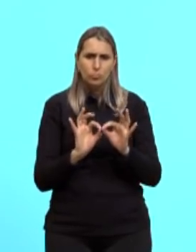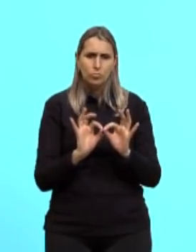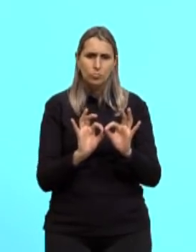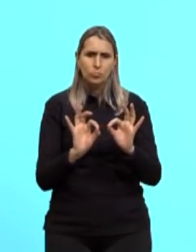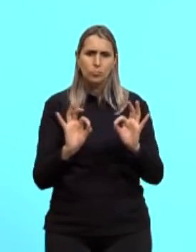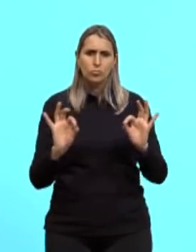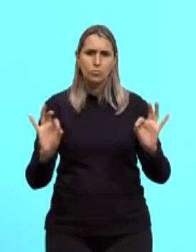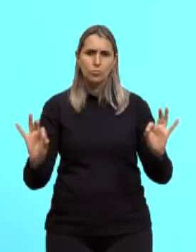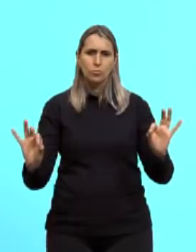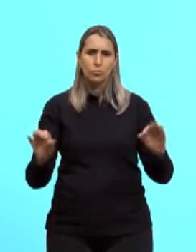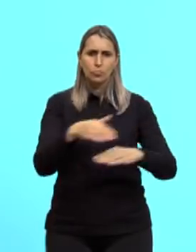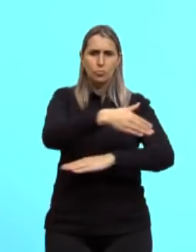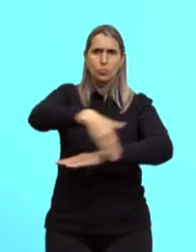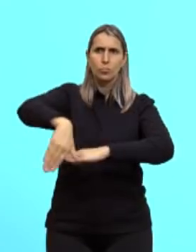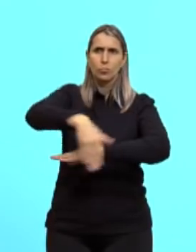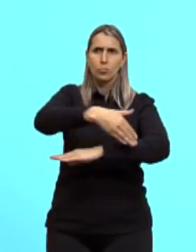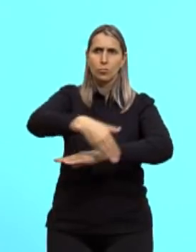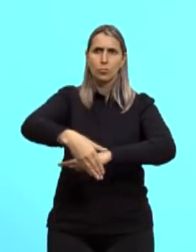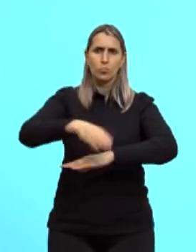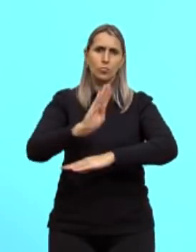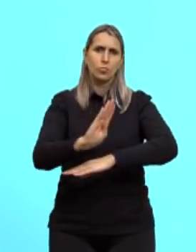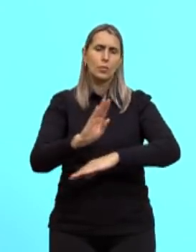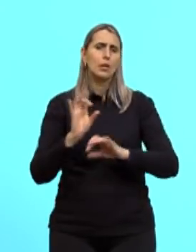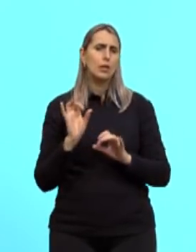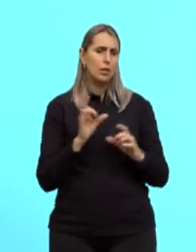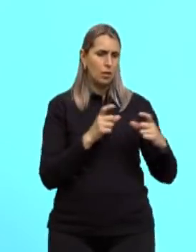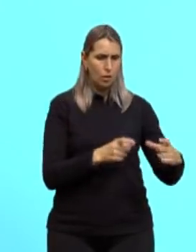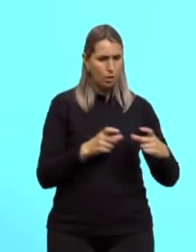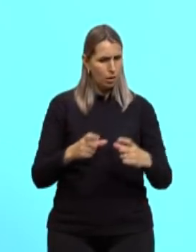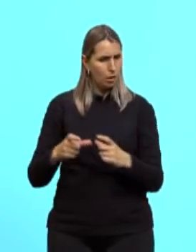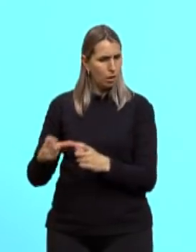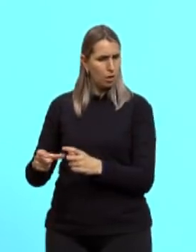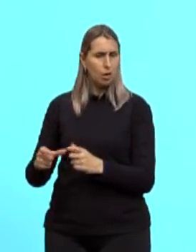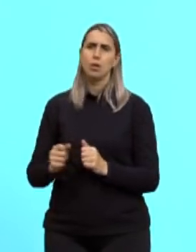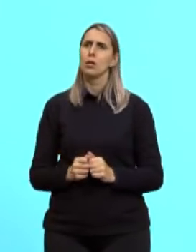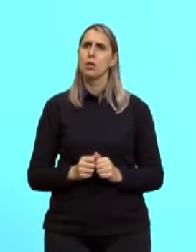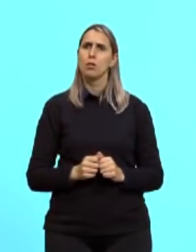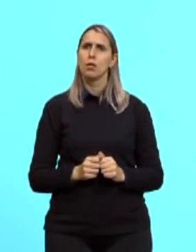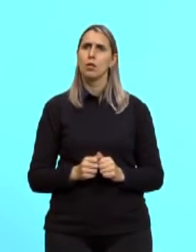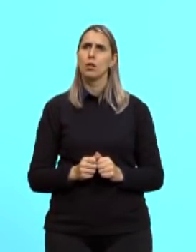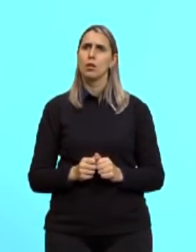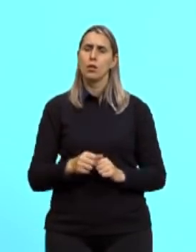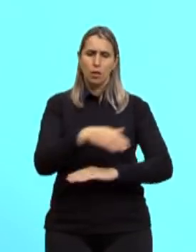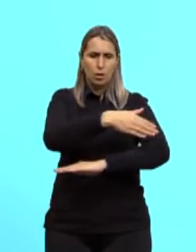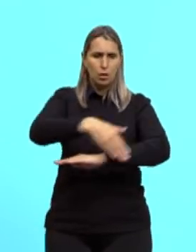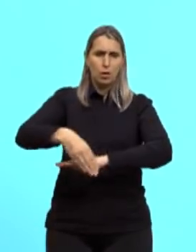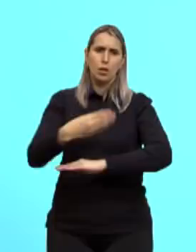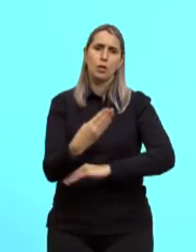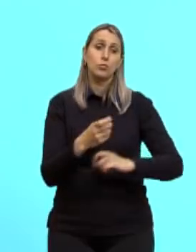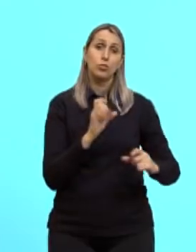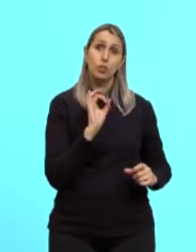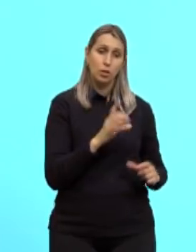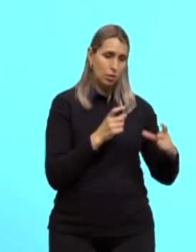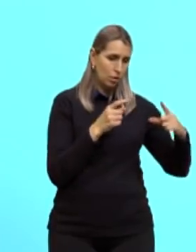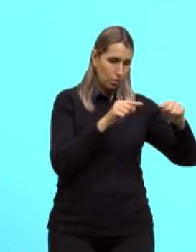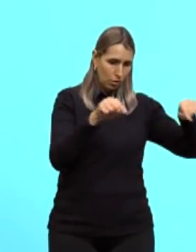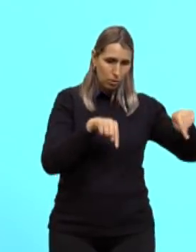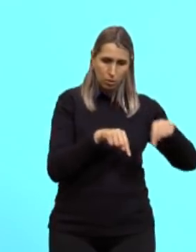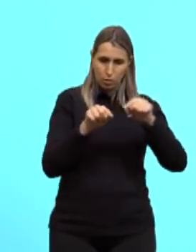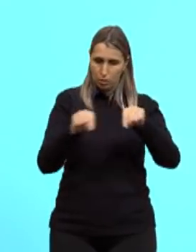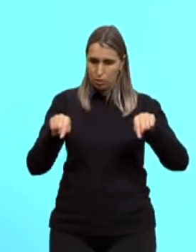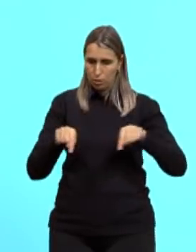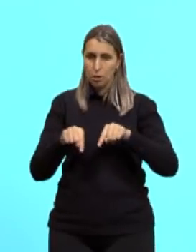frente para rua b de cada lote qual é a medida de frente da rua bebê cada lote